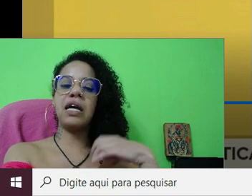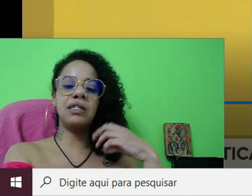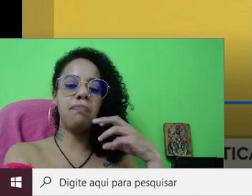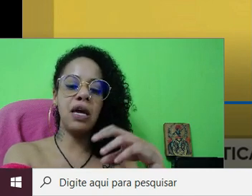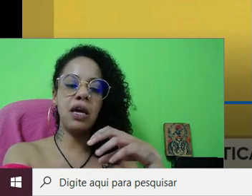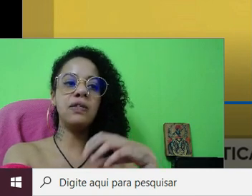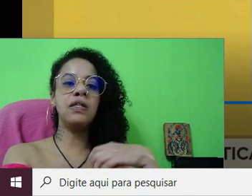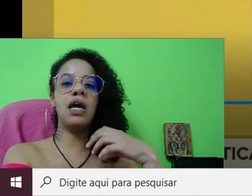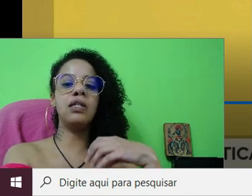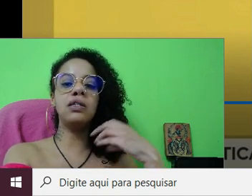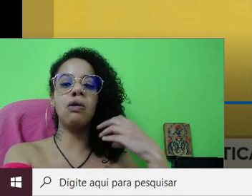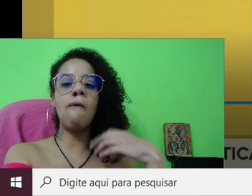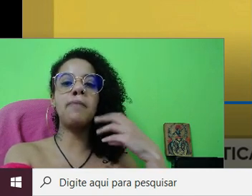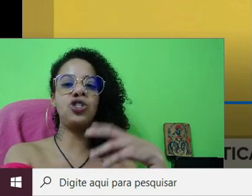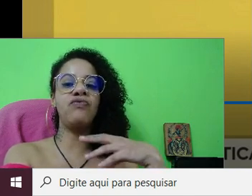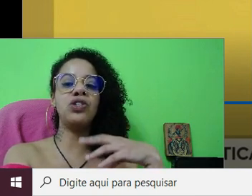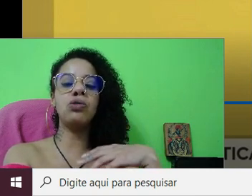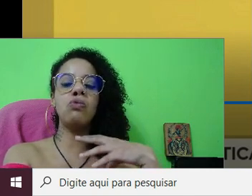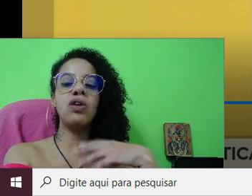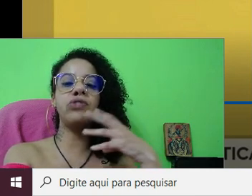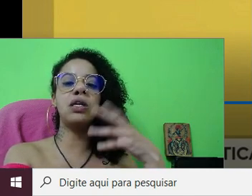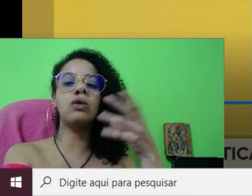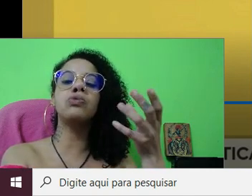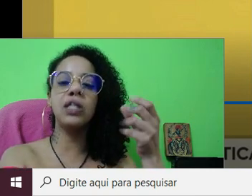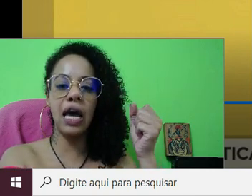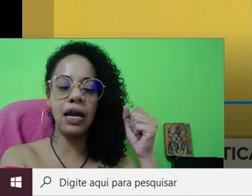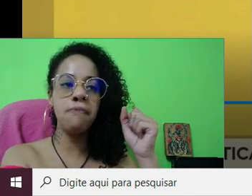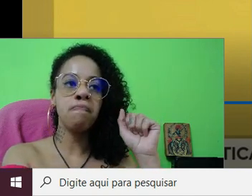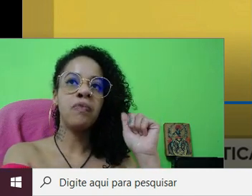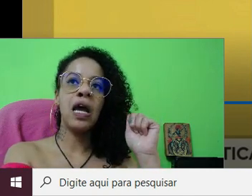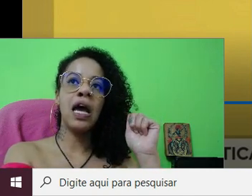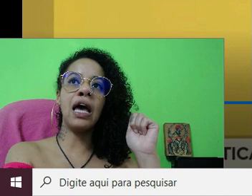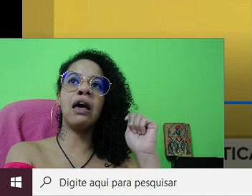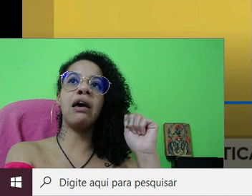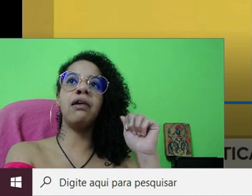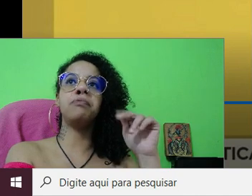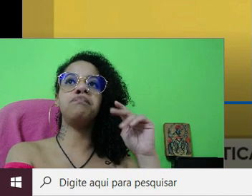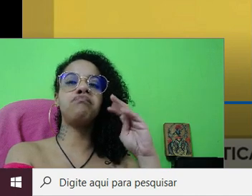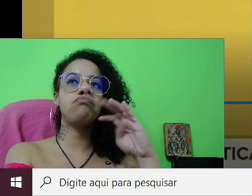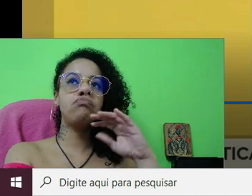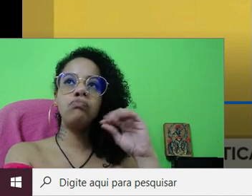para saber se eles estão compatíveis com o que você considera